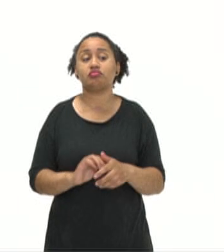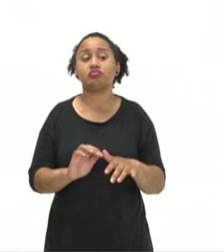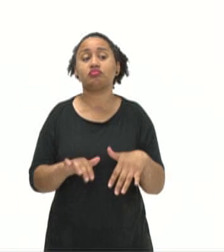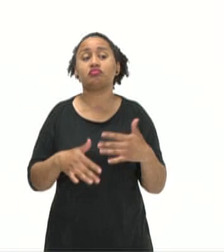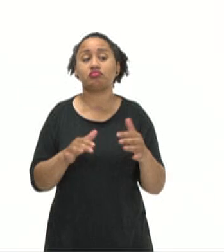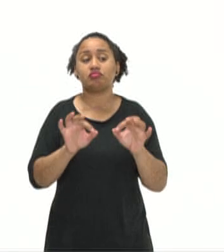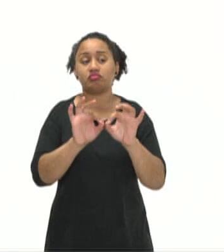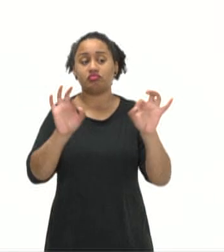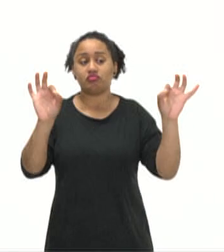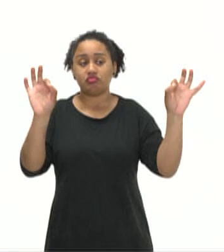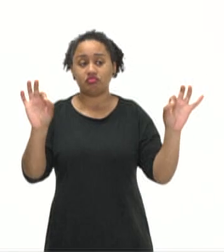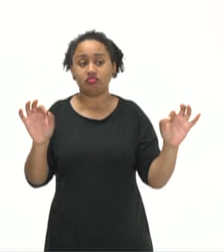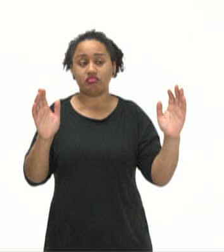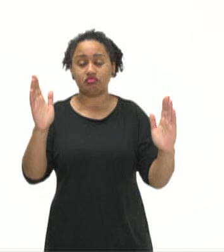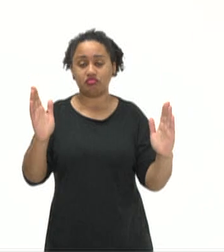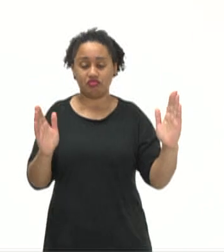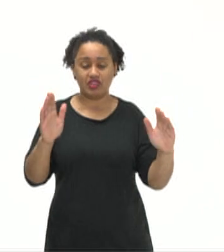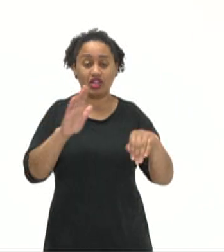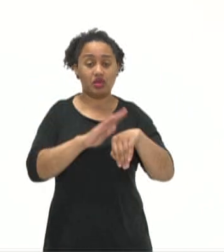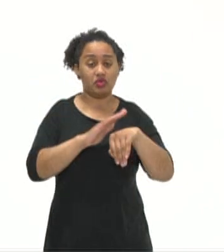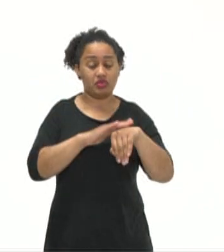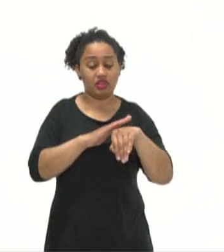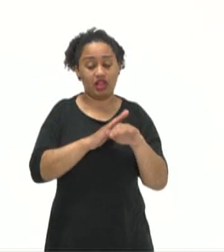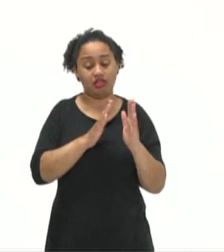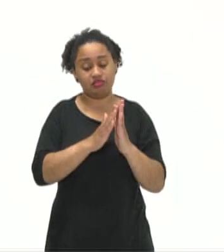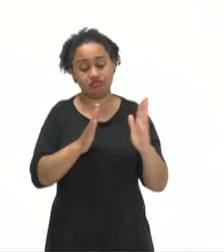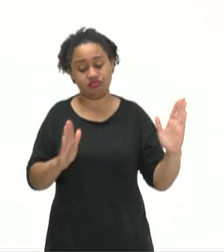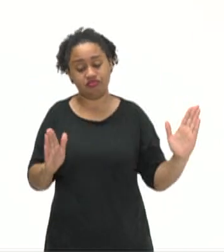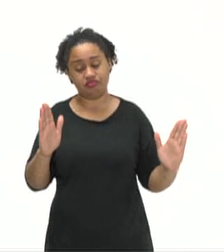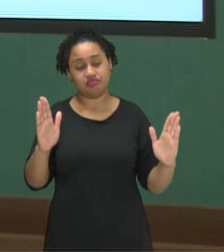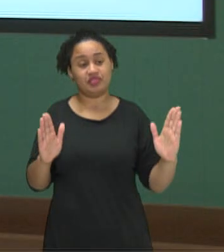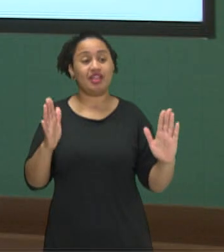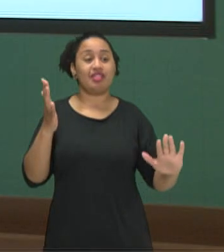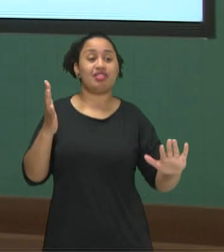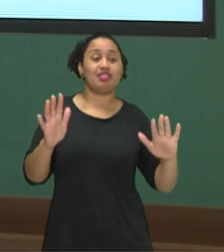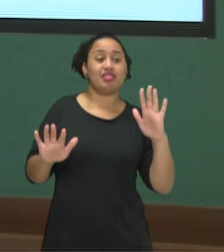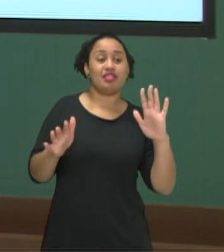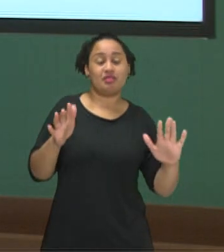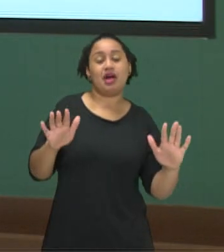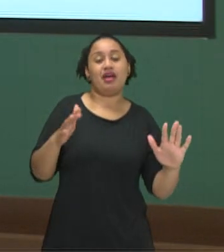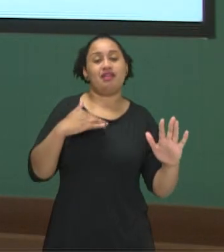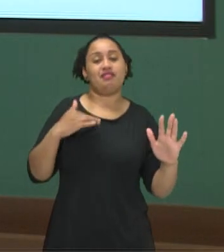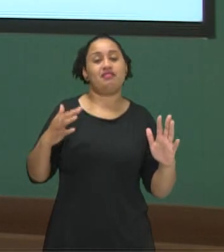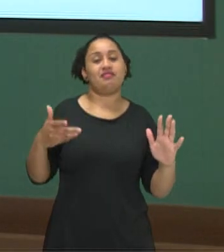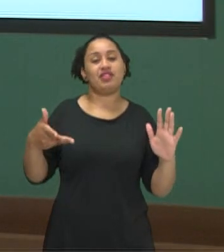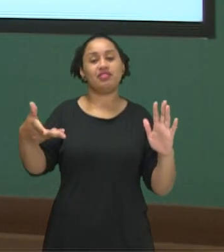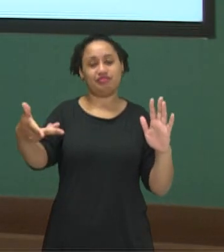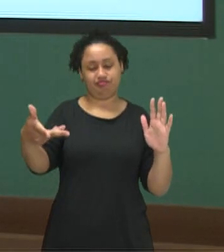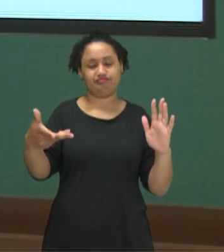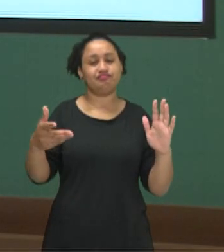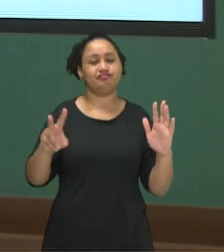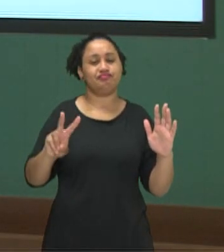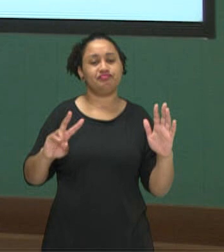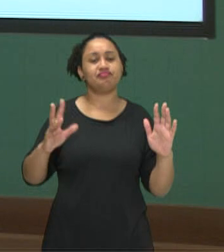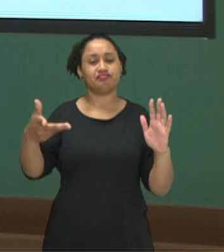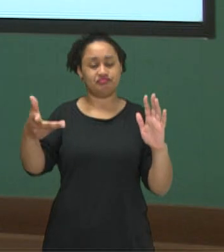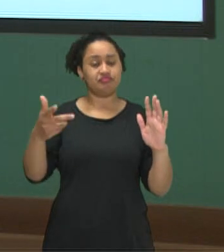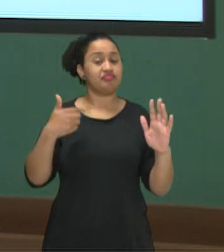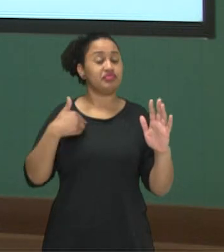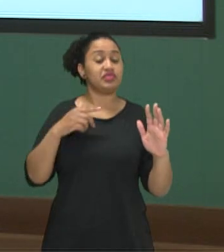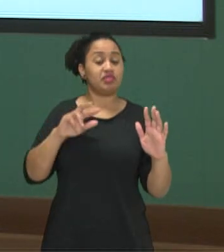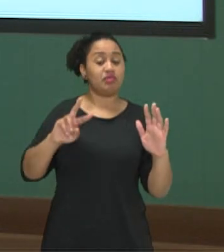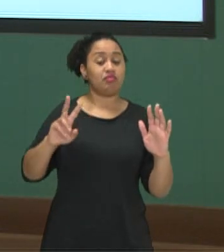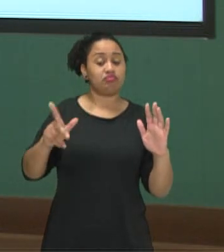a distância percorrida, o tempo que eu vou levar para percorrer uma distância, vai depender da minha velocidade. Depende da velocidade